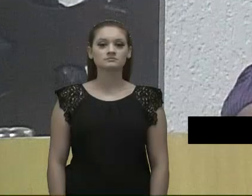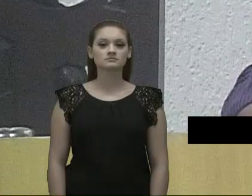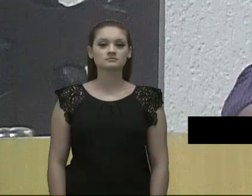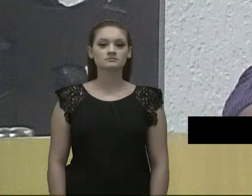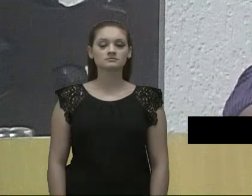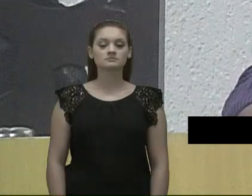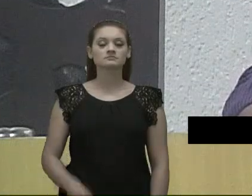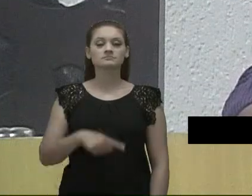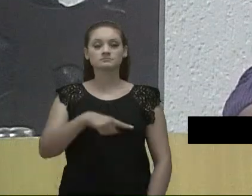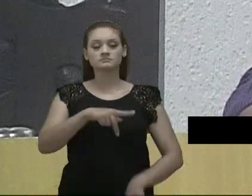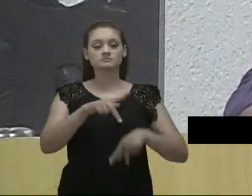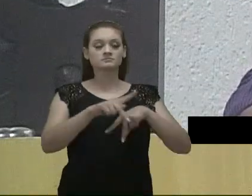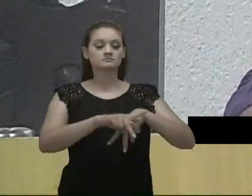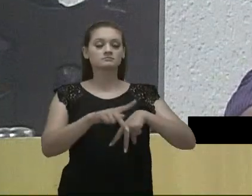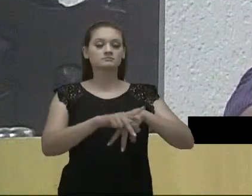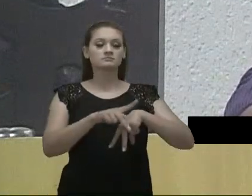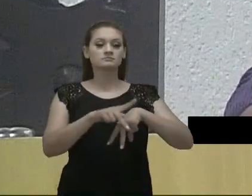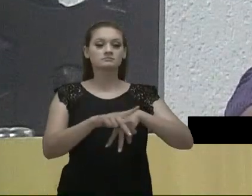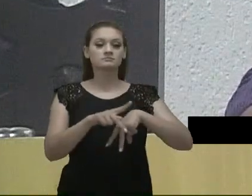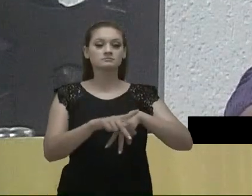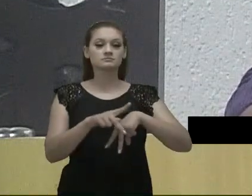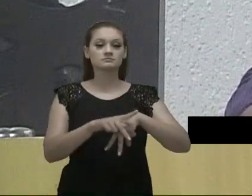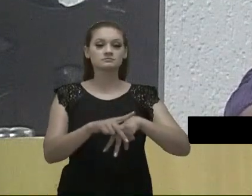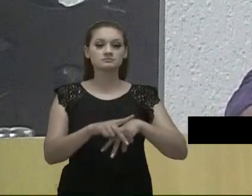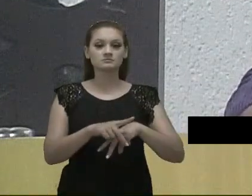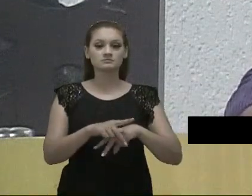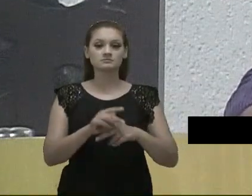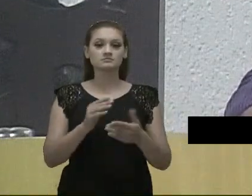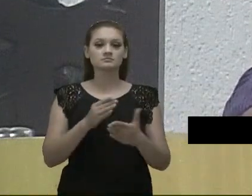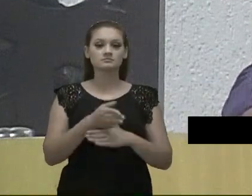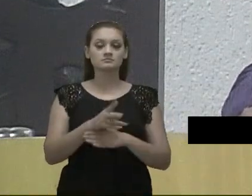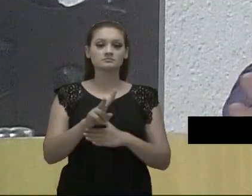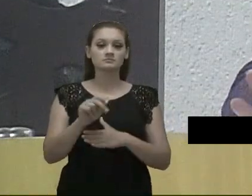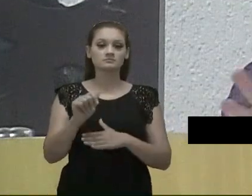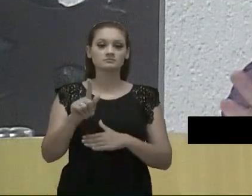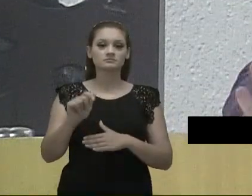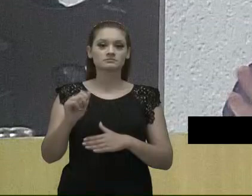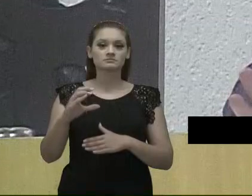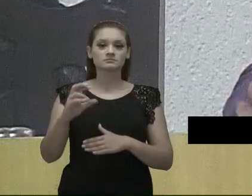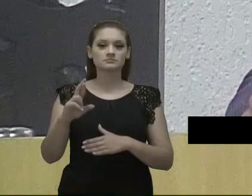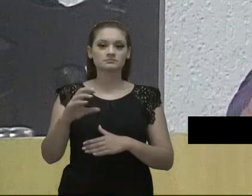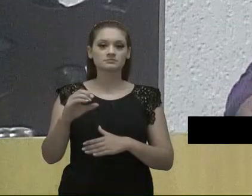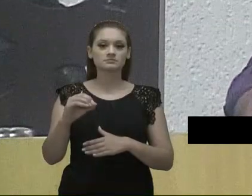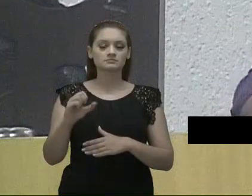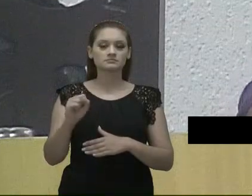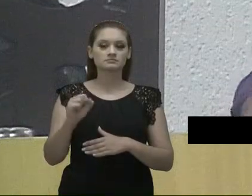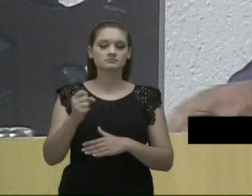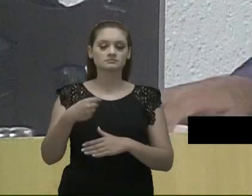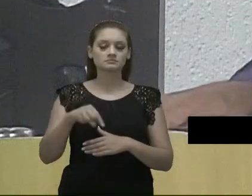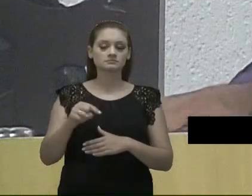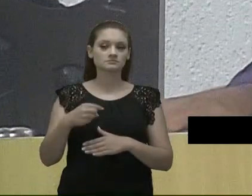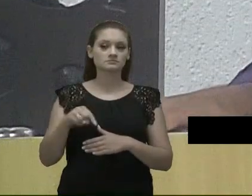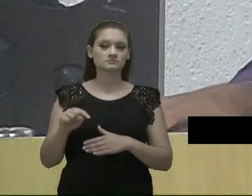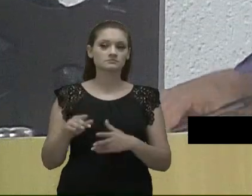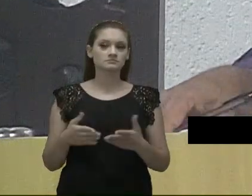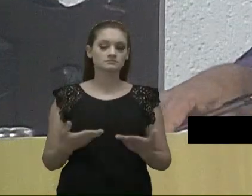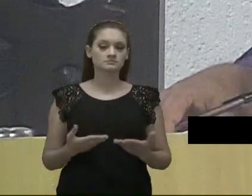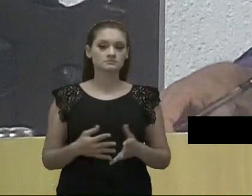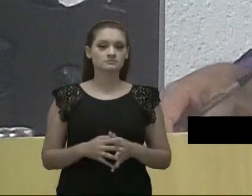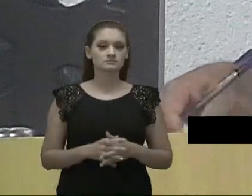Esses pacientes, quando saem, surgem vaga cross, para onde realmente está indo esses pacientes?